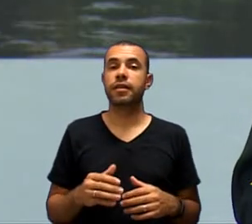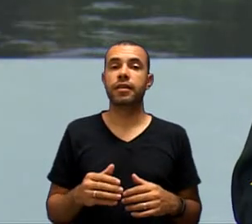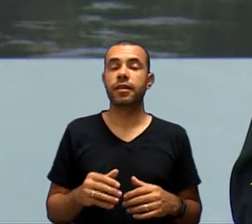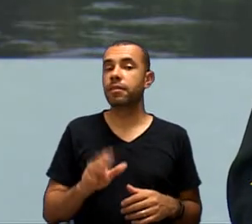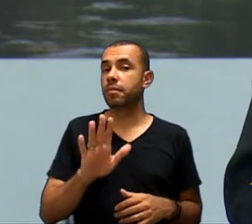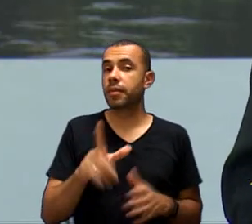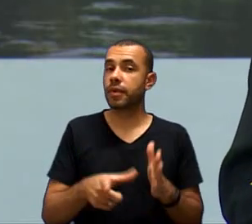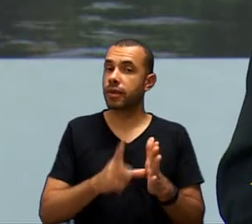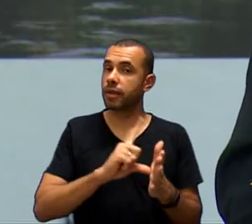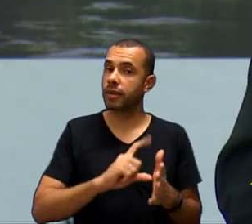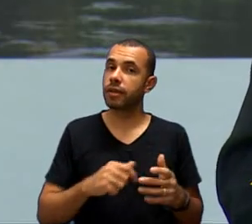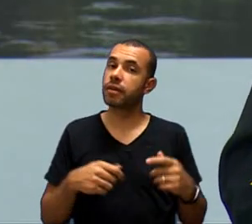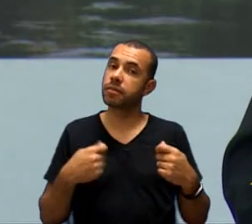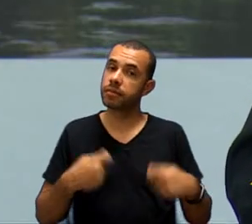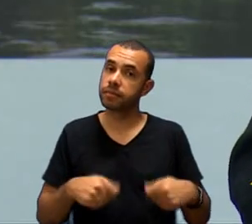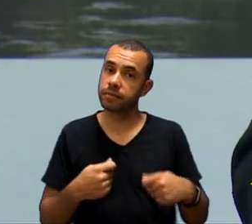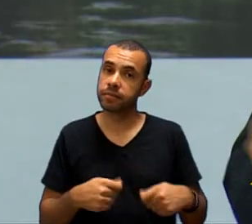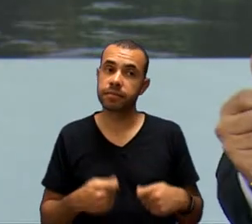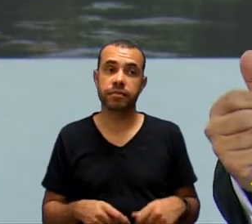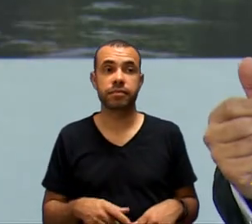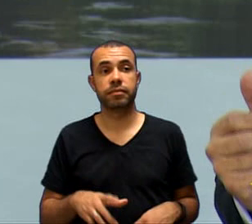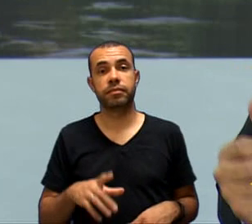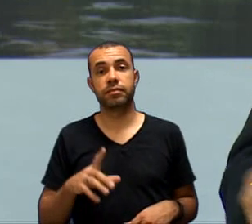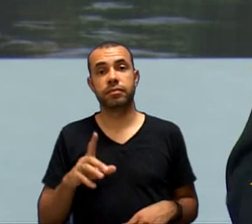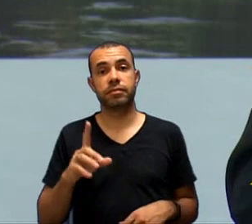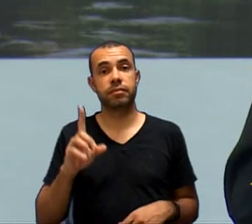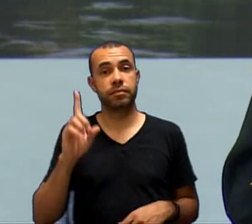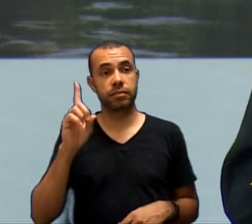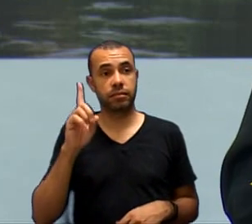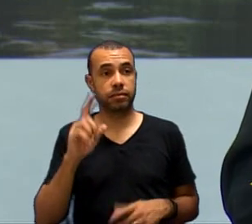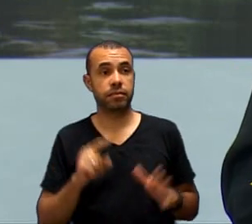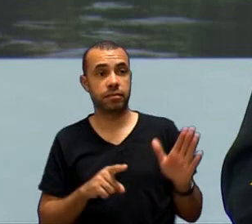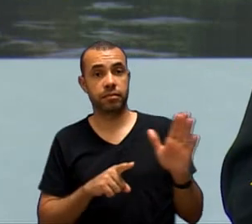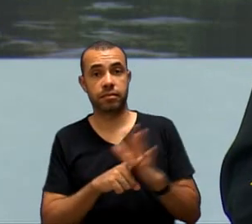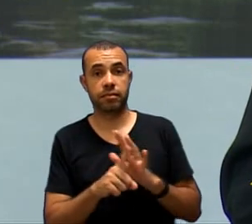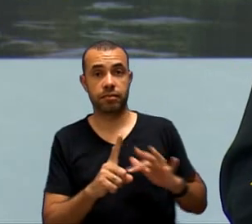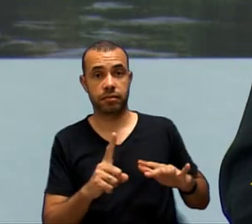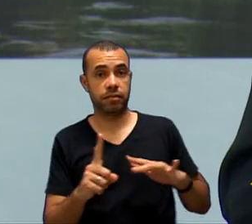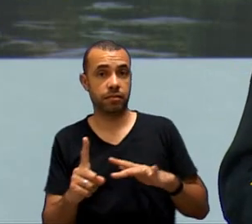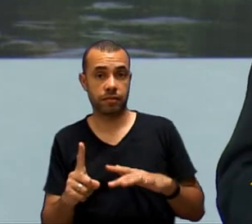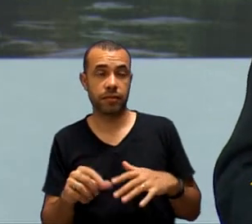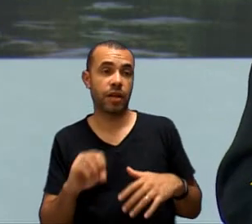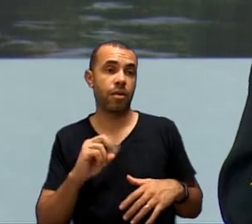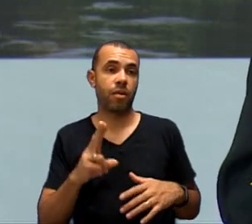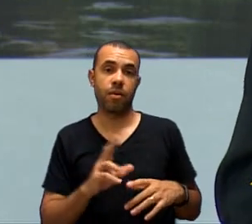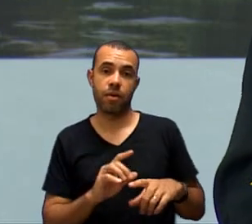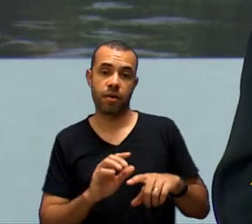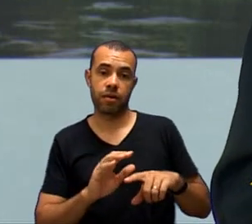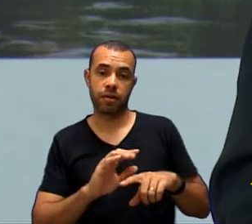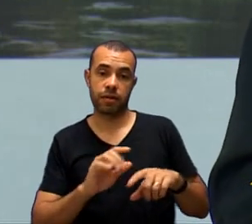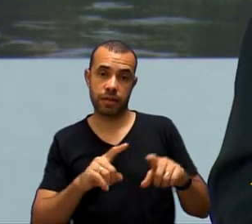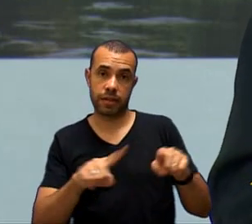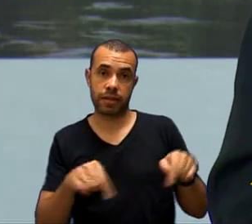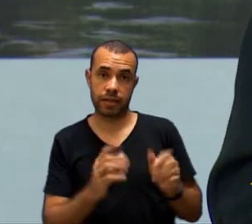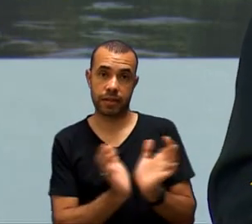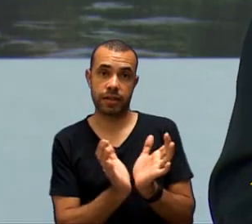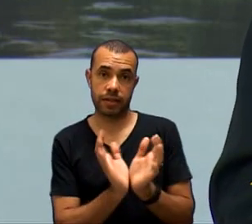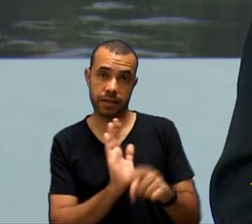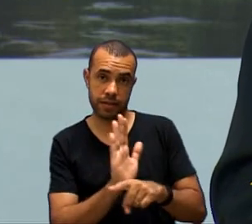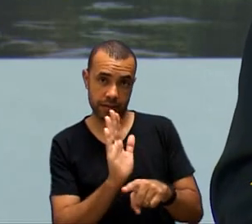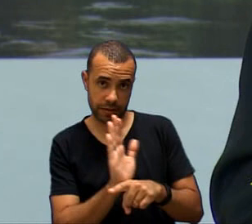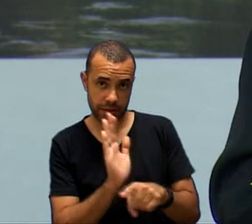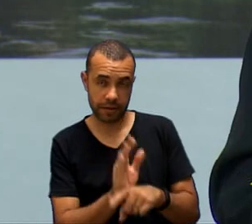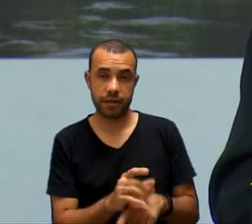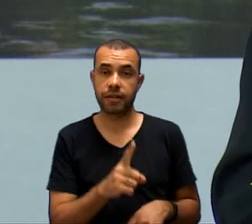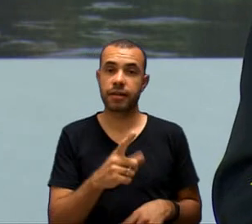bastando para tal, simplesmente acionar o cerimonial desta casa ou a assessoria do vereador Hudson